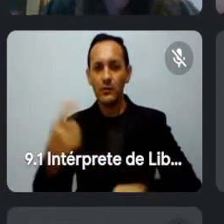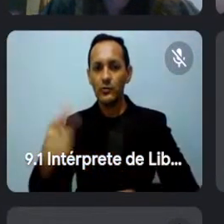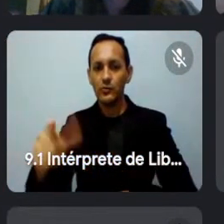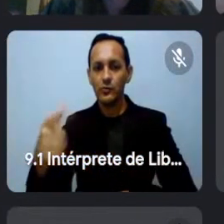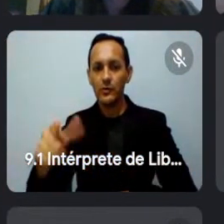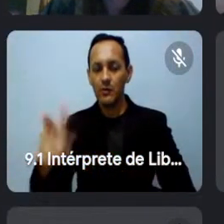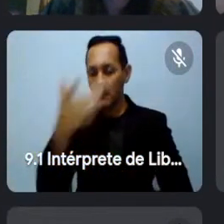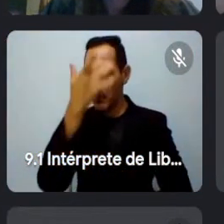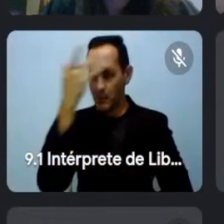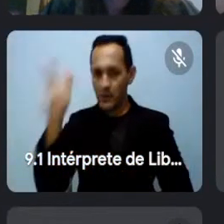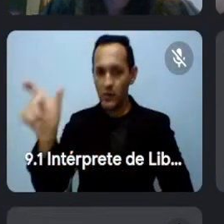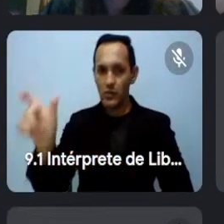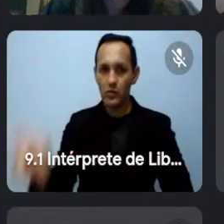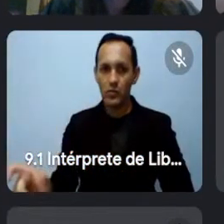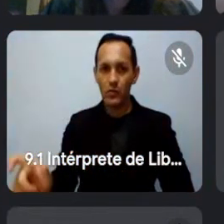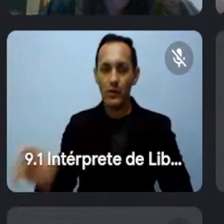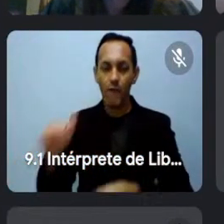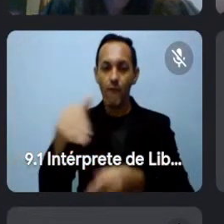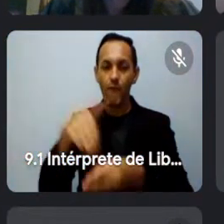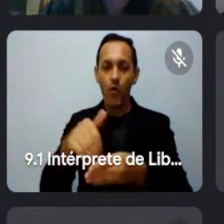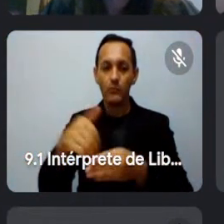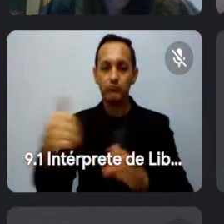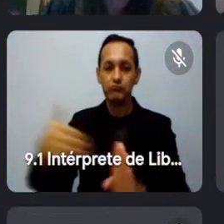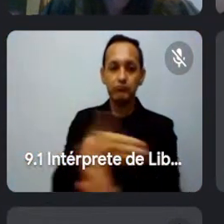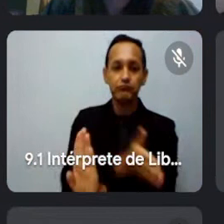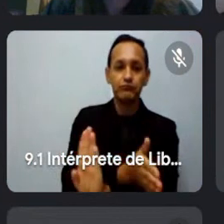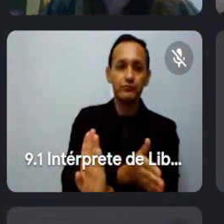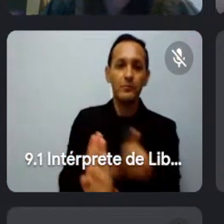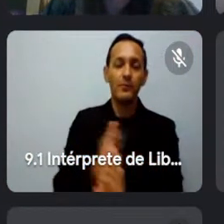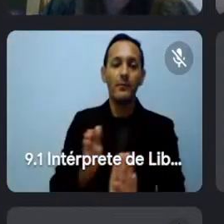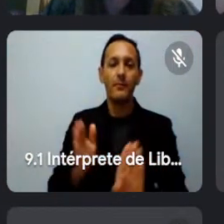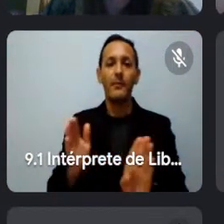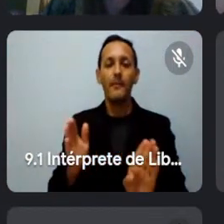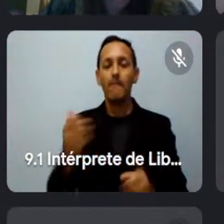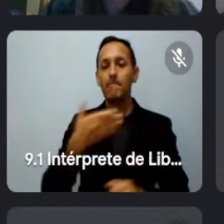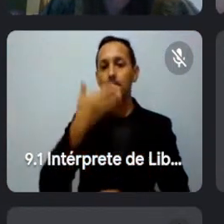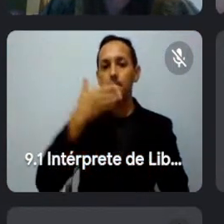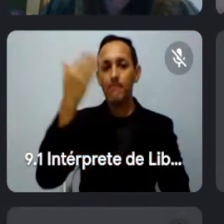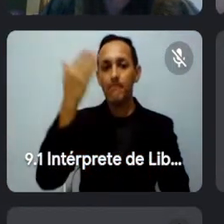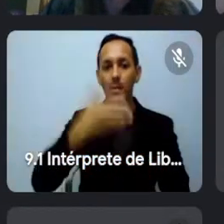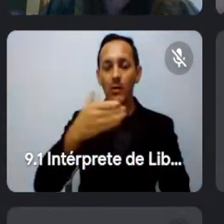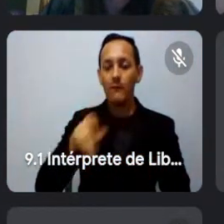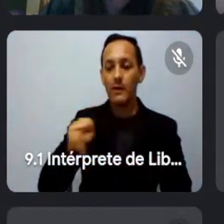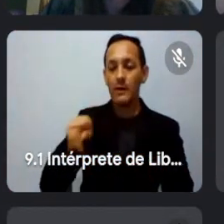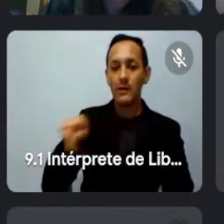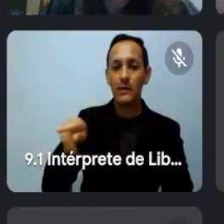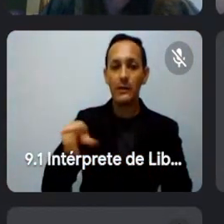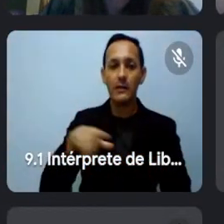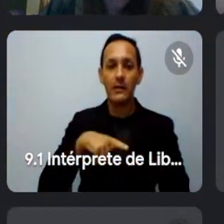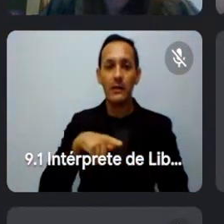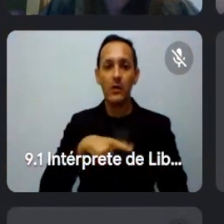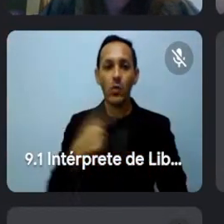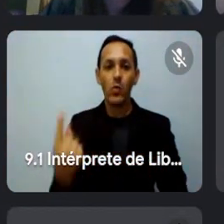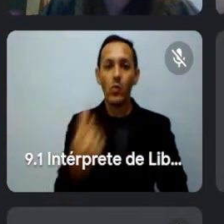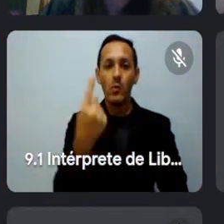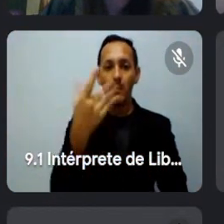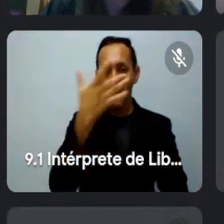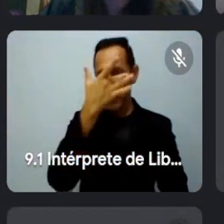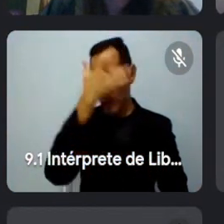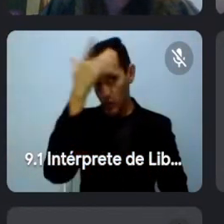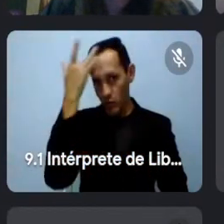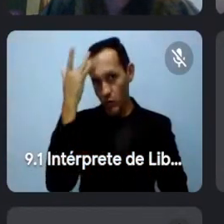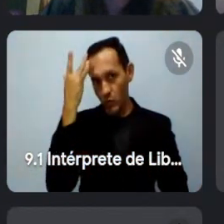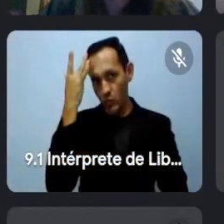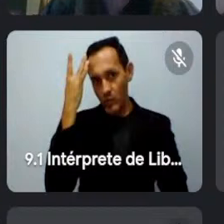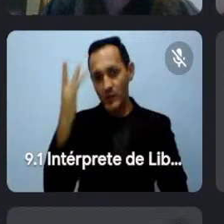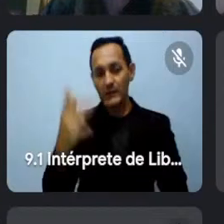eleitor que teve seu voto corrompido né a prova porque para esse para aplicação e necessário que apresente um eleitor que tenha